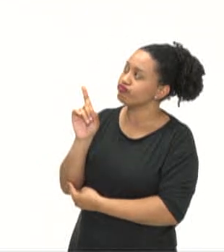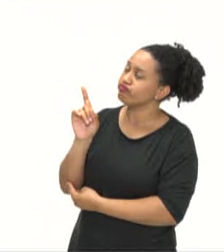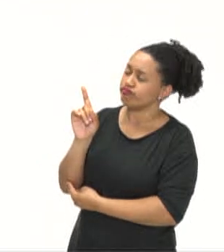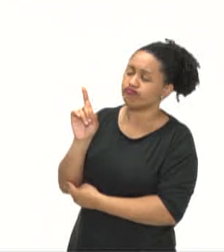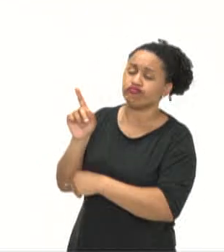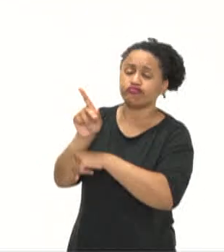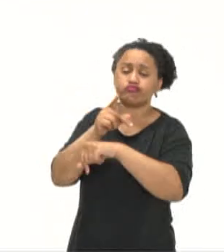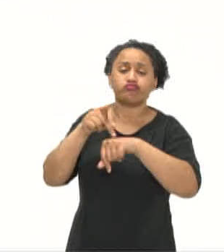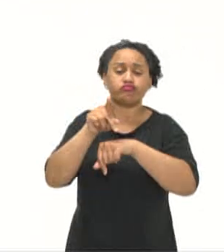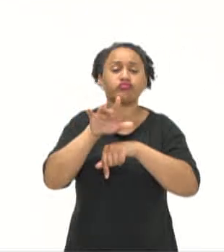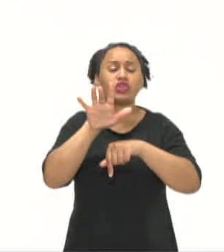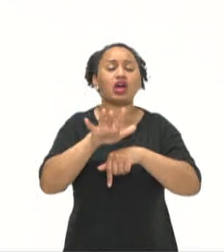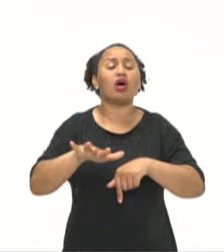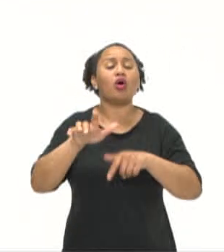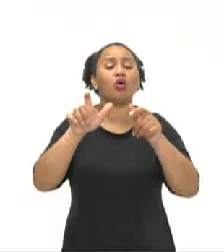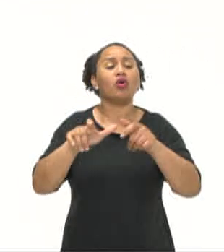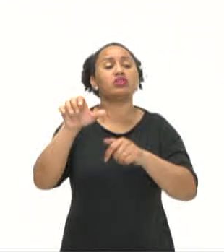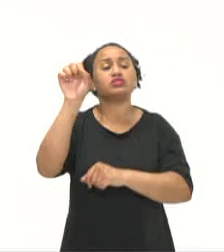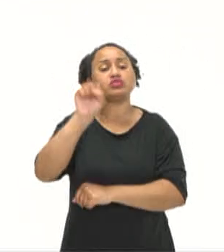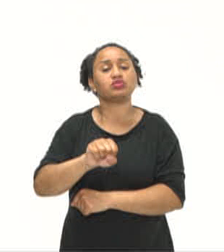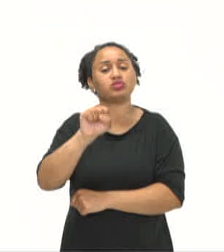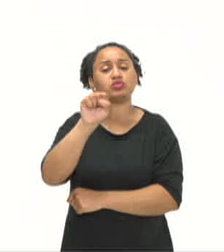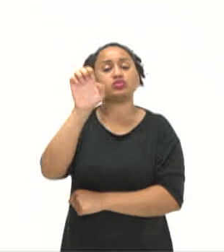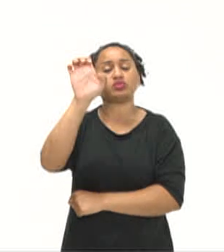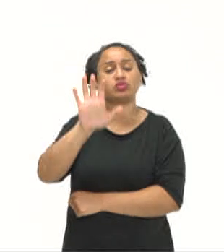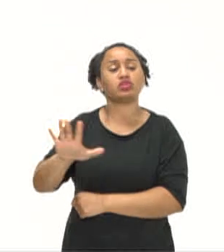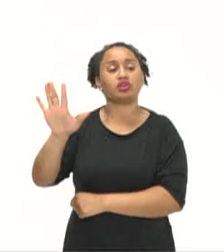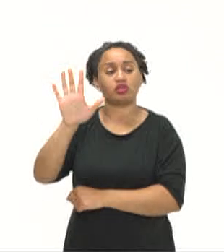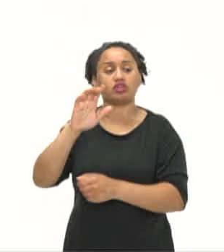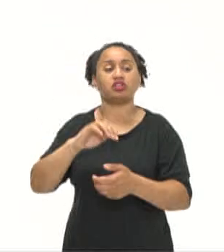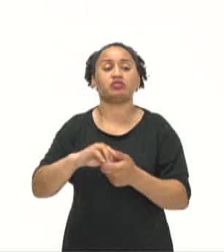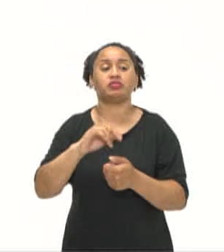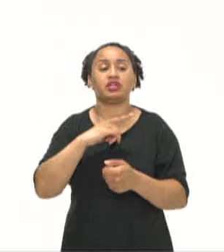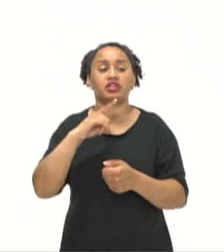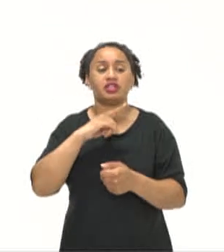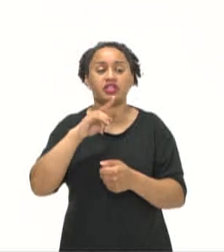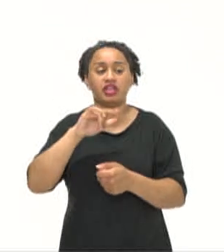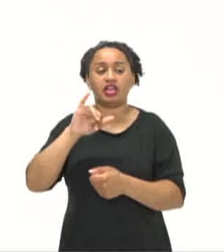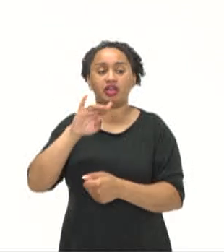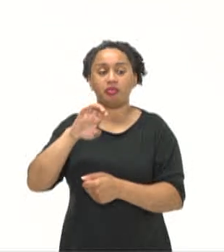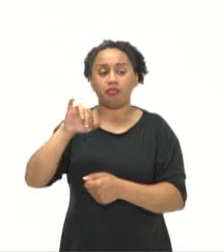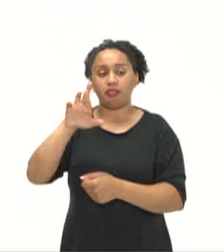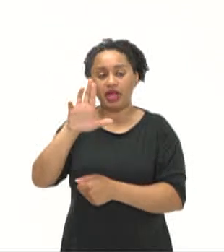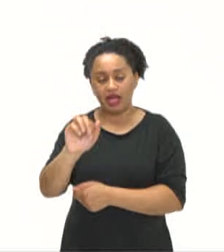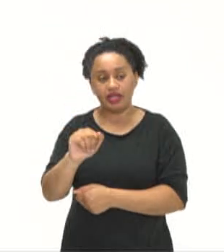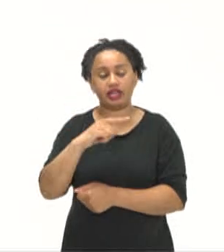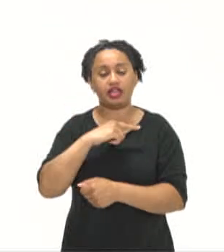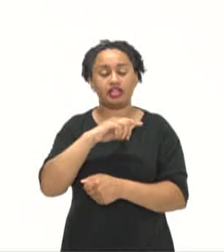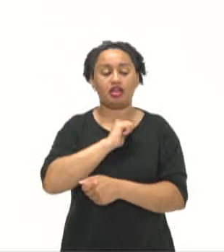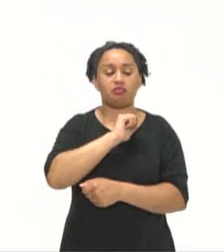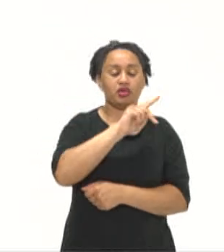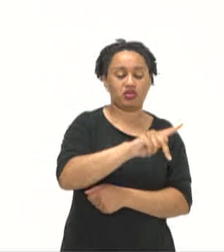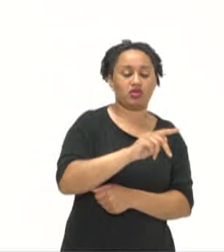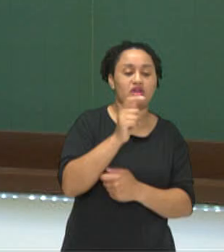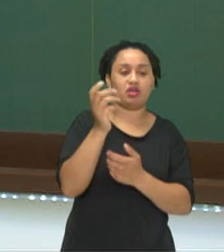sul do continente europeu. Nós temos aqui a Península Ibérica, formada de Portugal e